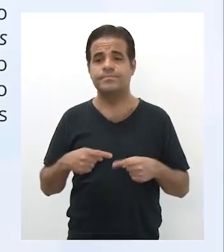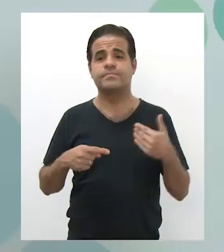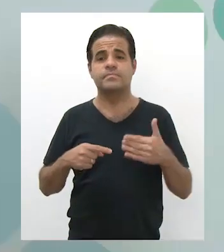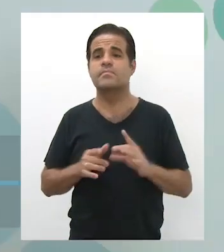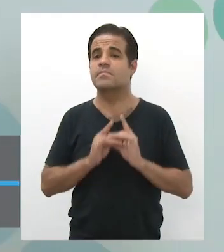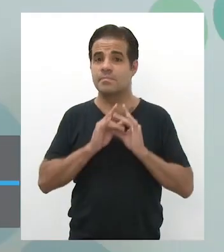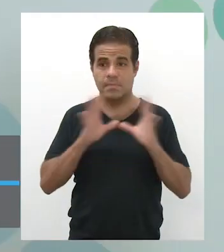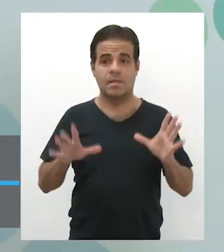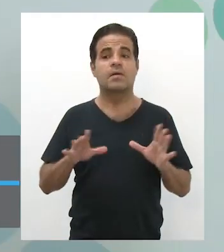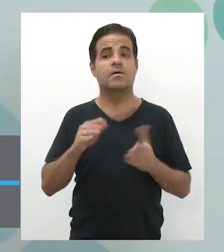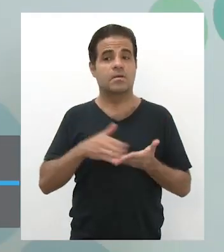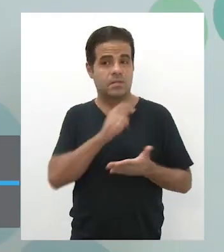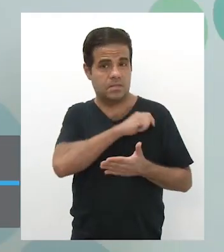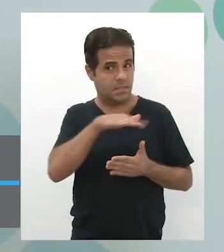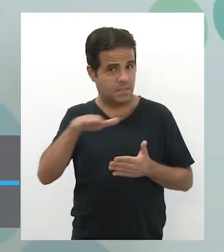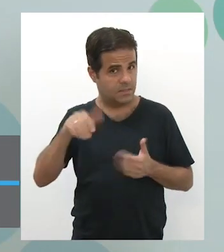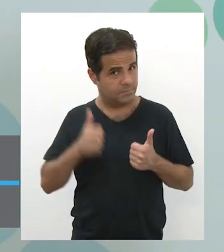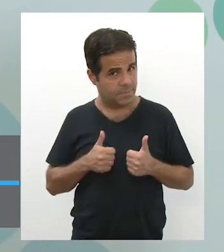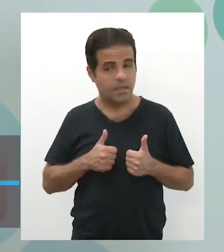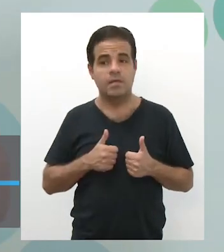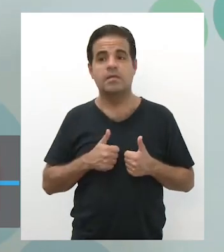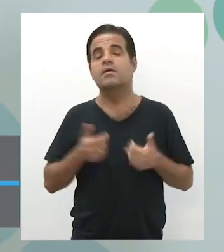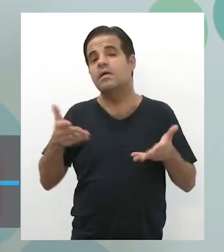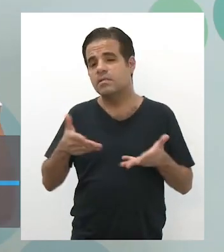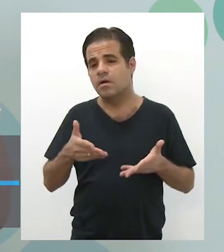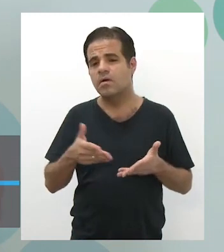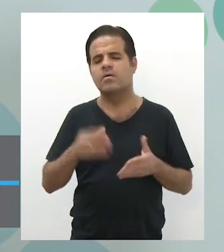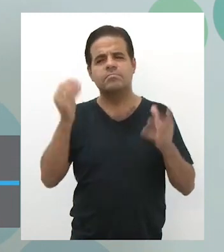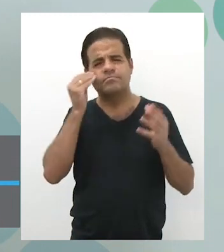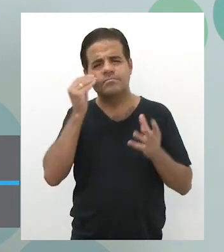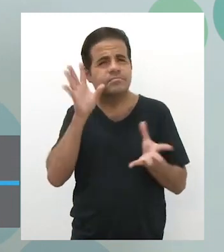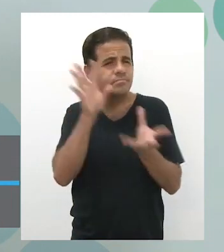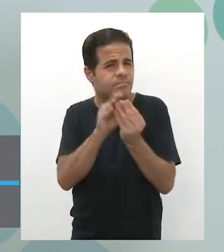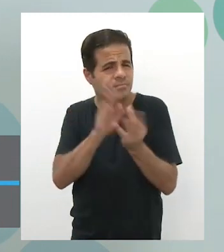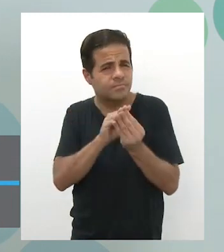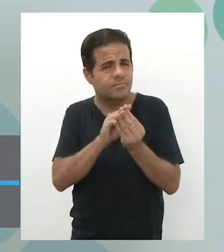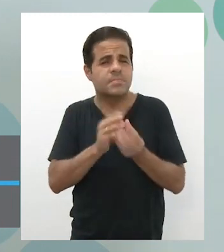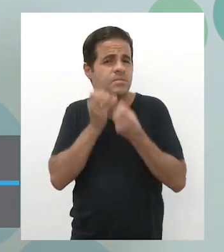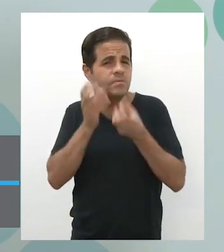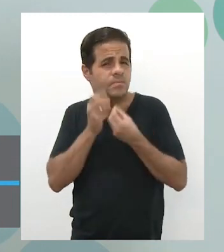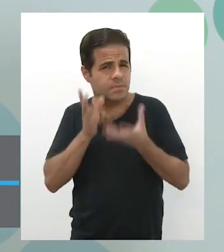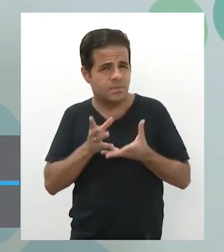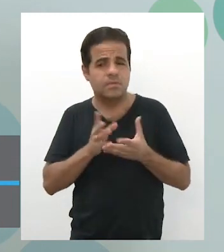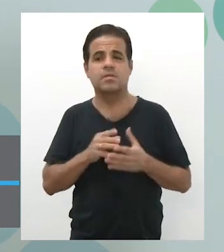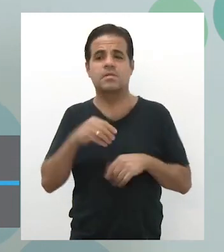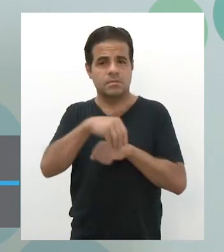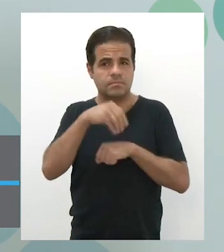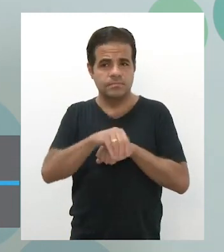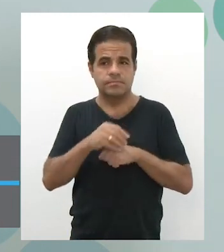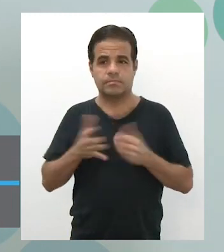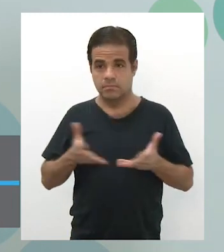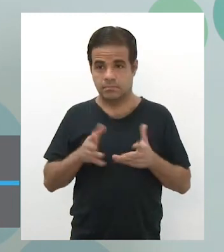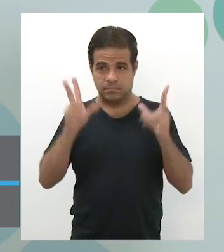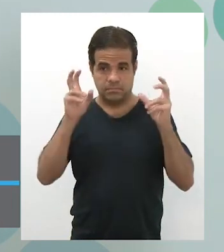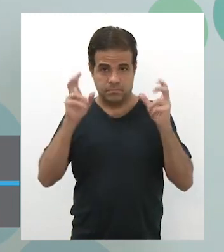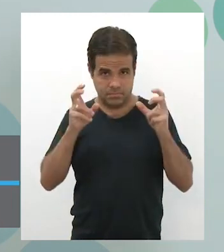está disponível no caderno do aluno. Então, assim, vamos sintetizar aqui as informações que eu passei para vocês